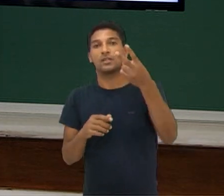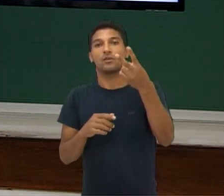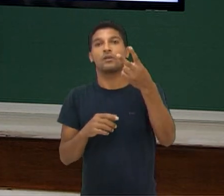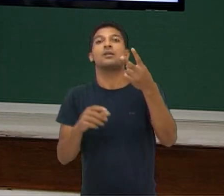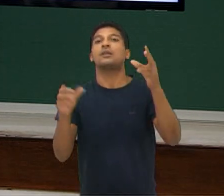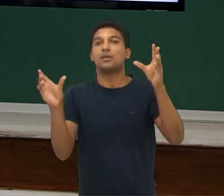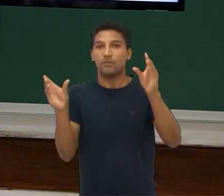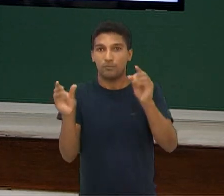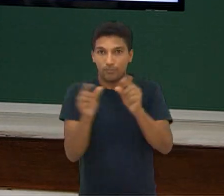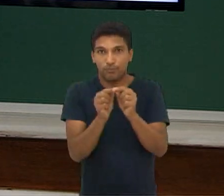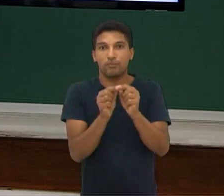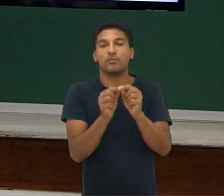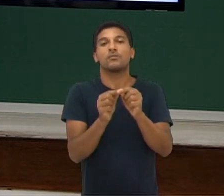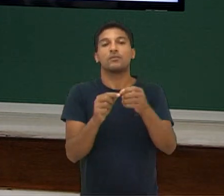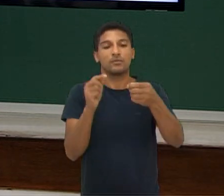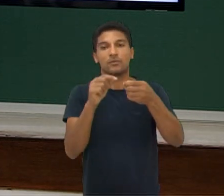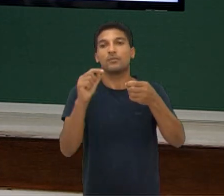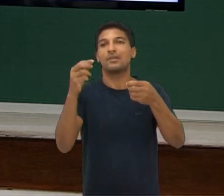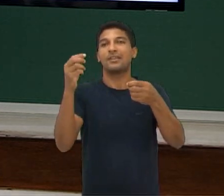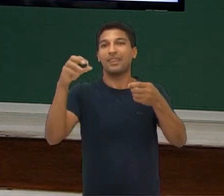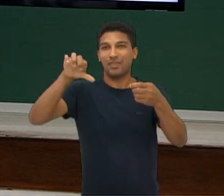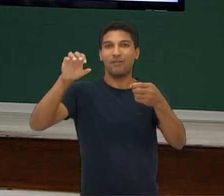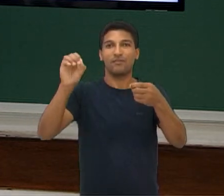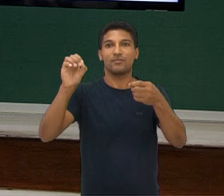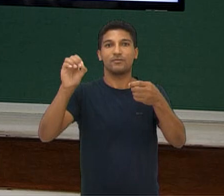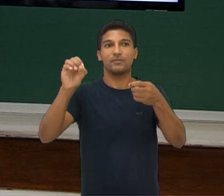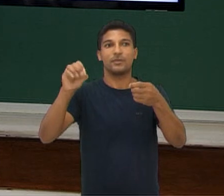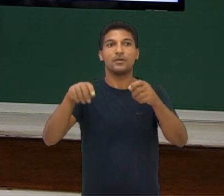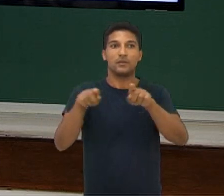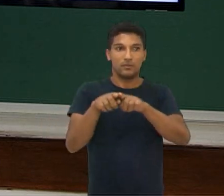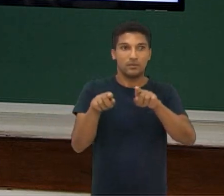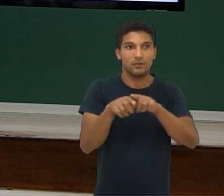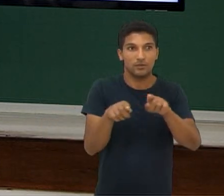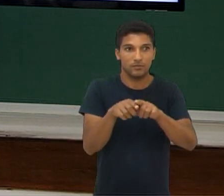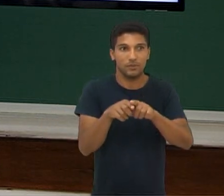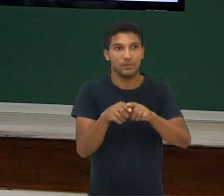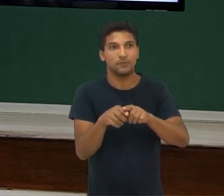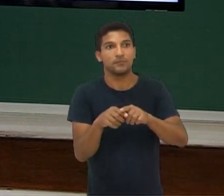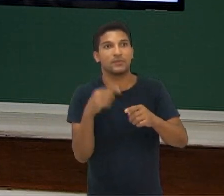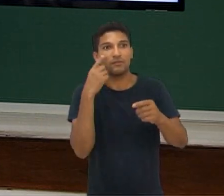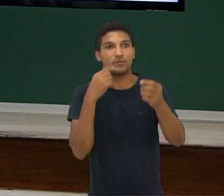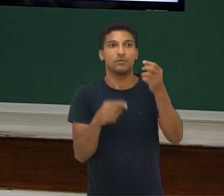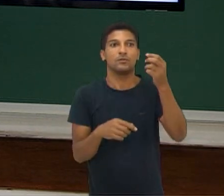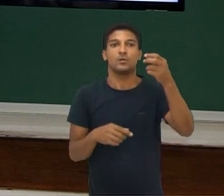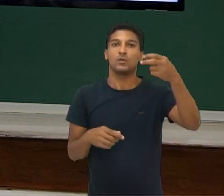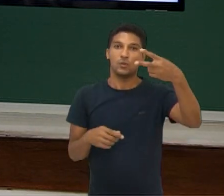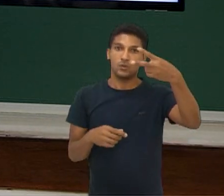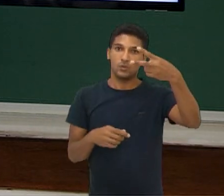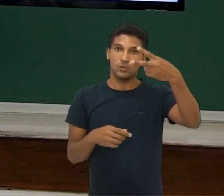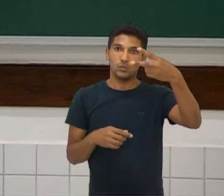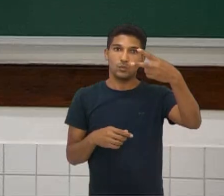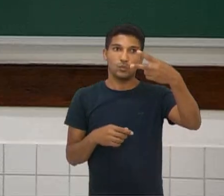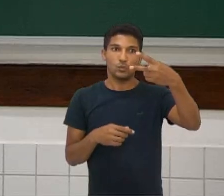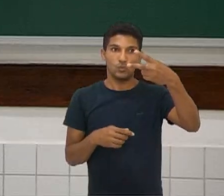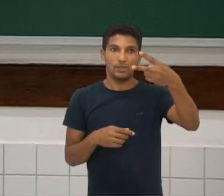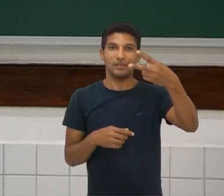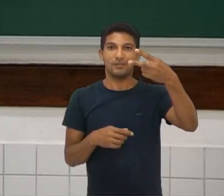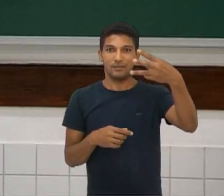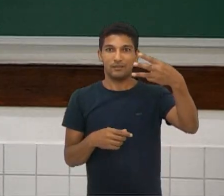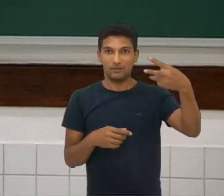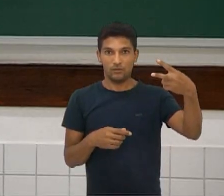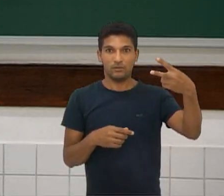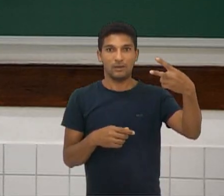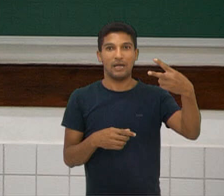era 234, diminui 4 unidades, vai para 230. Galera, como eu disse para vocês,